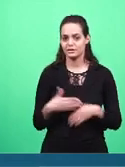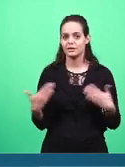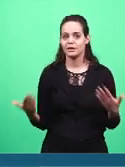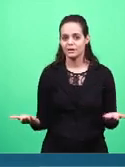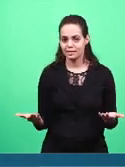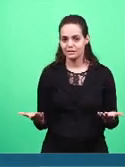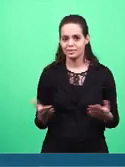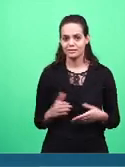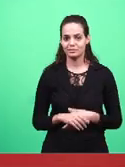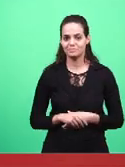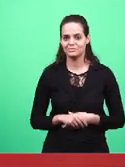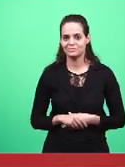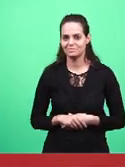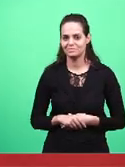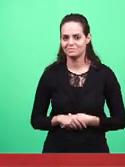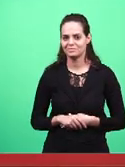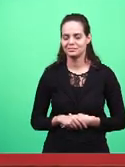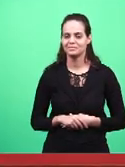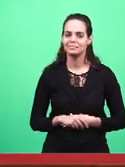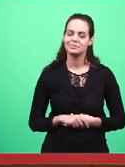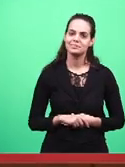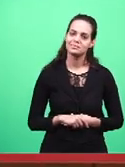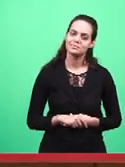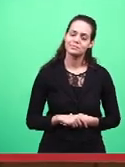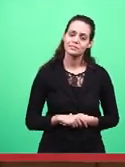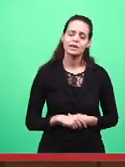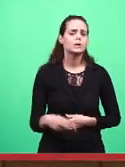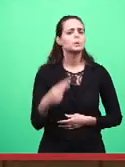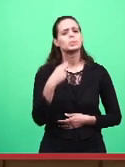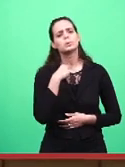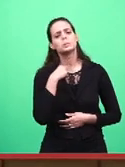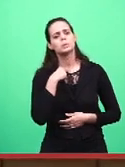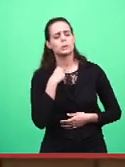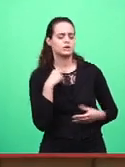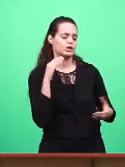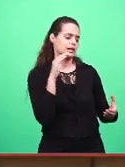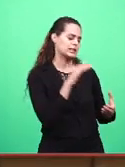Cantares, fala a respeito dos cabelos. Estão lembrados? Cantares.